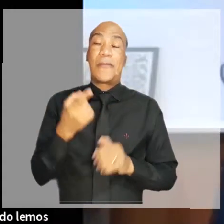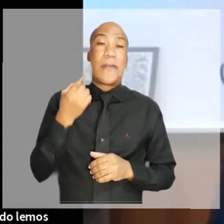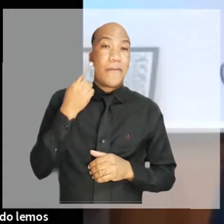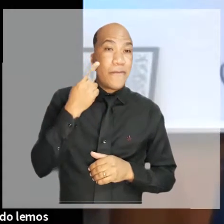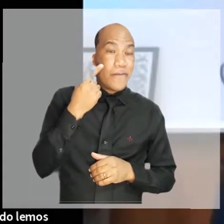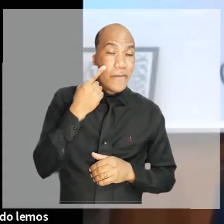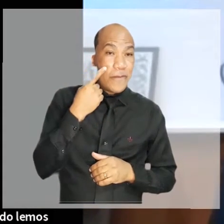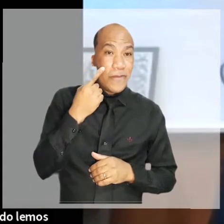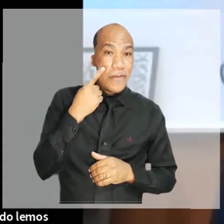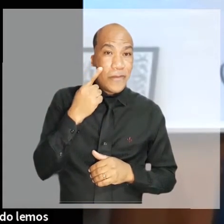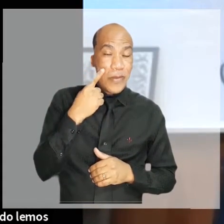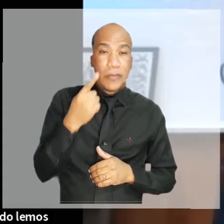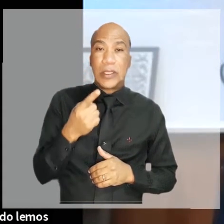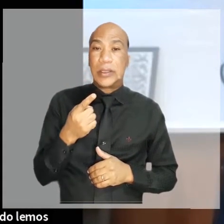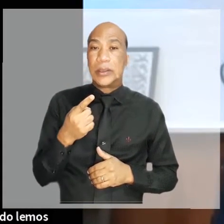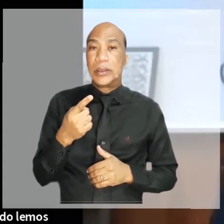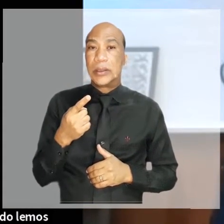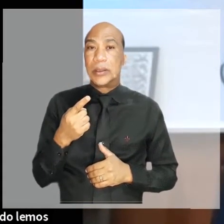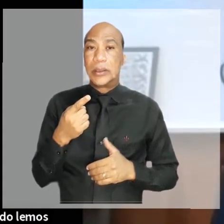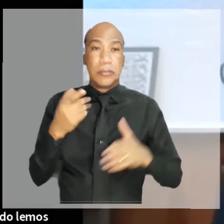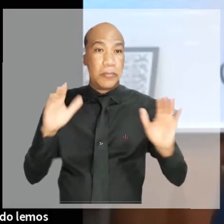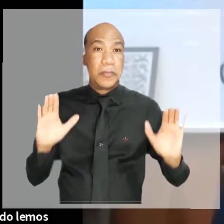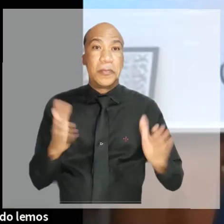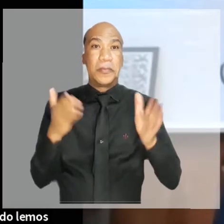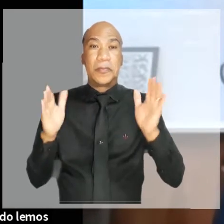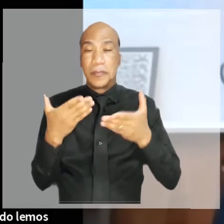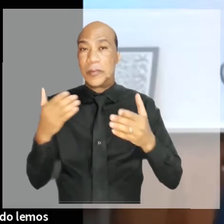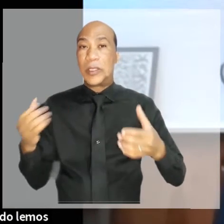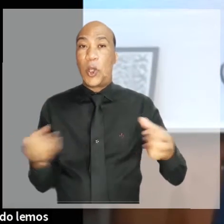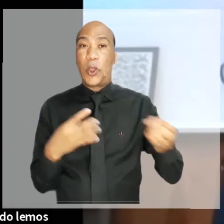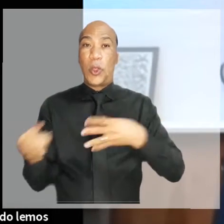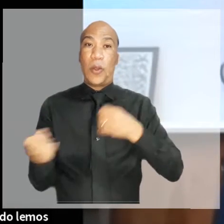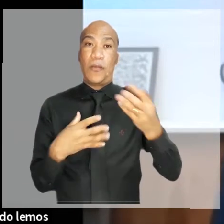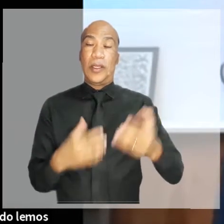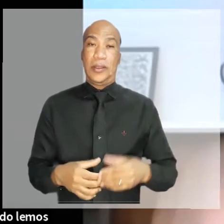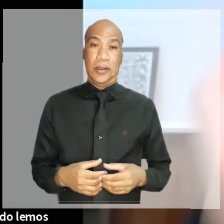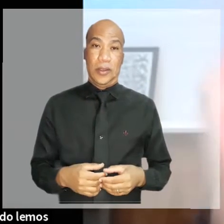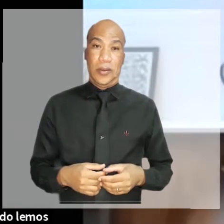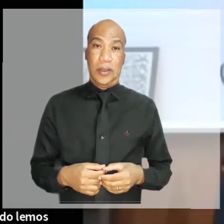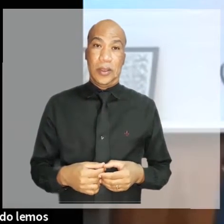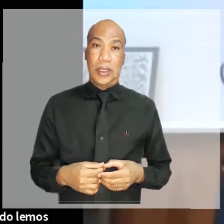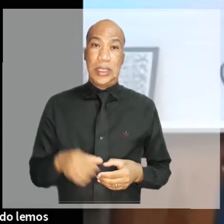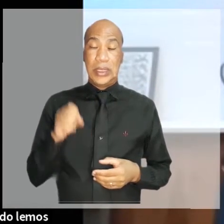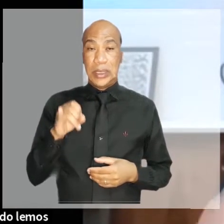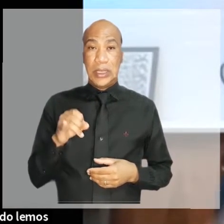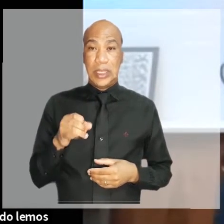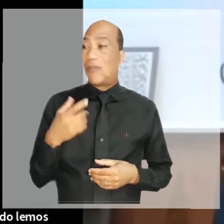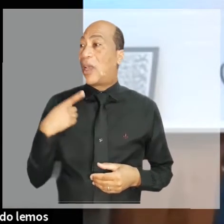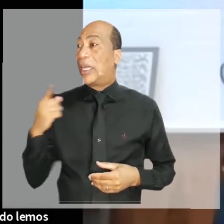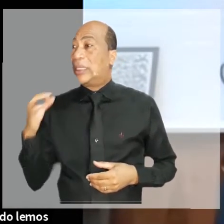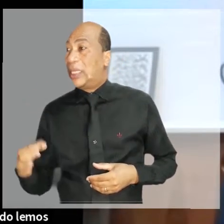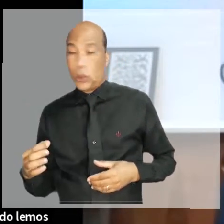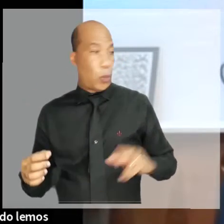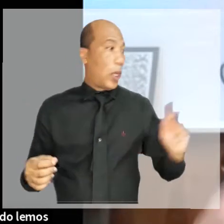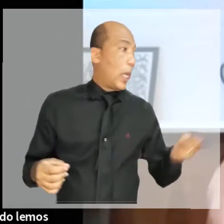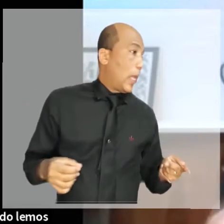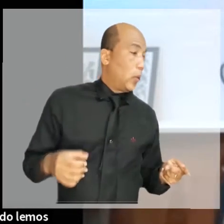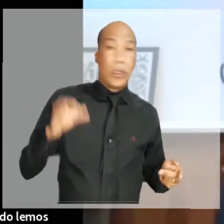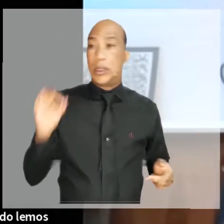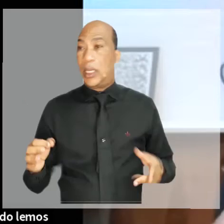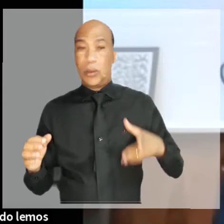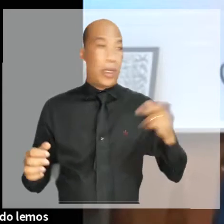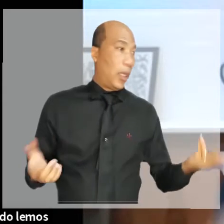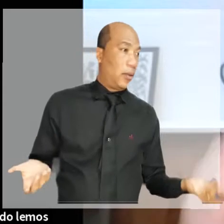literalmente uma lei perneta, uma lei que ela está apoiada numa perna só. Ela tem que ter dois apoios.